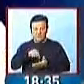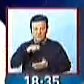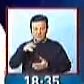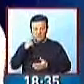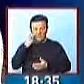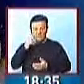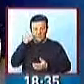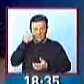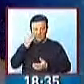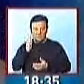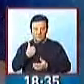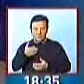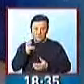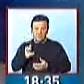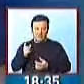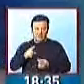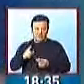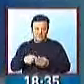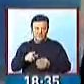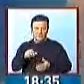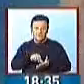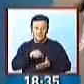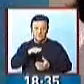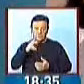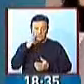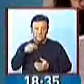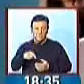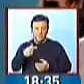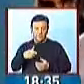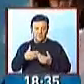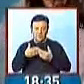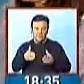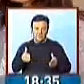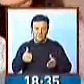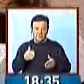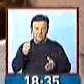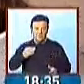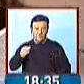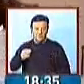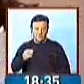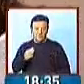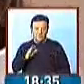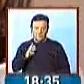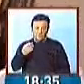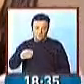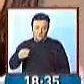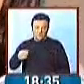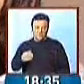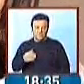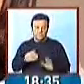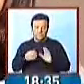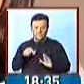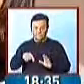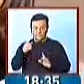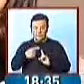de Bragança há 7 anos. O Centro de Ciência Viva está de portas abertas todos os dias, ou quase todos os dias, mas esta